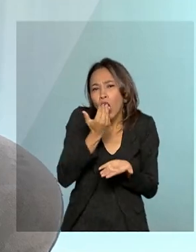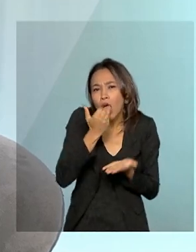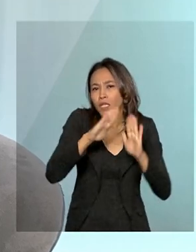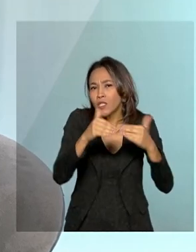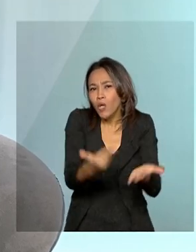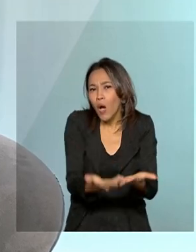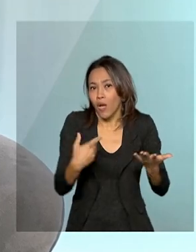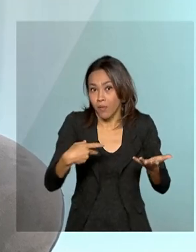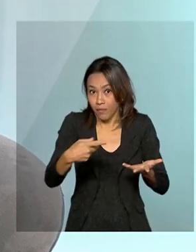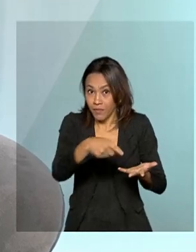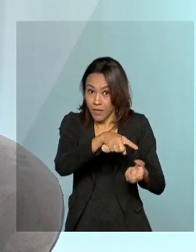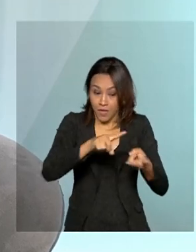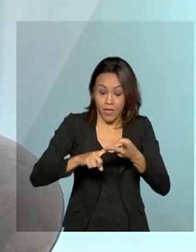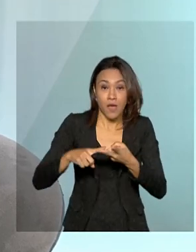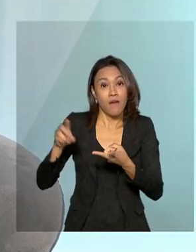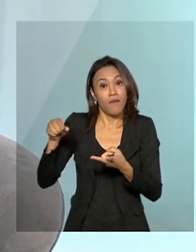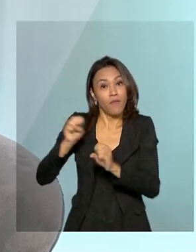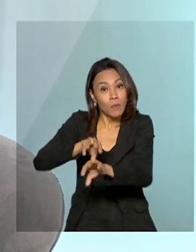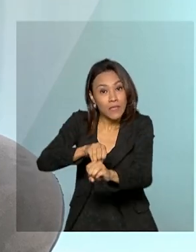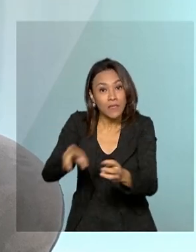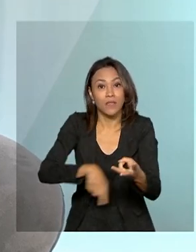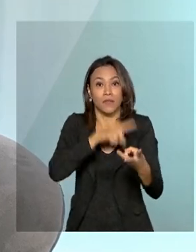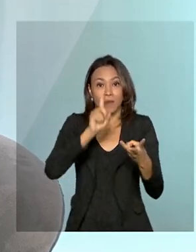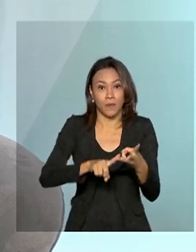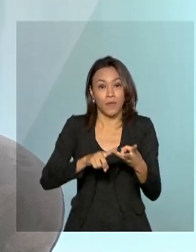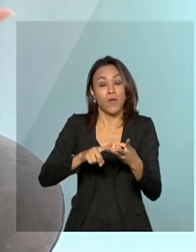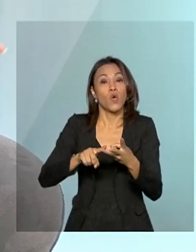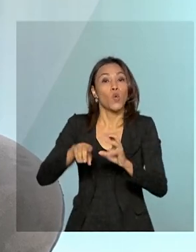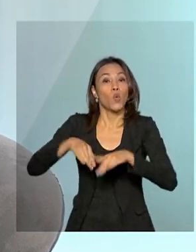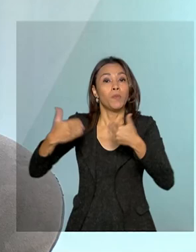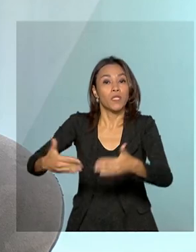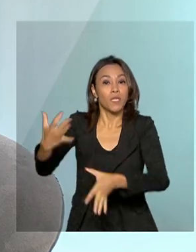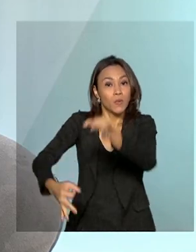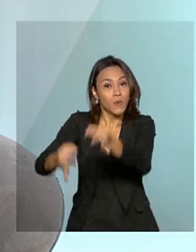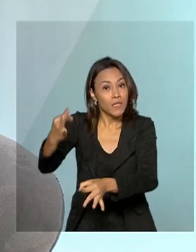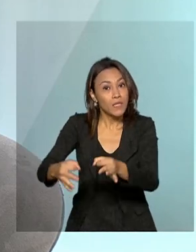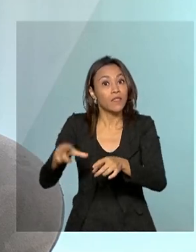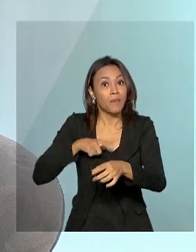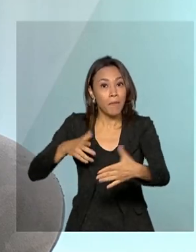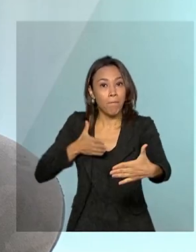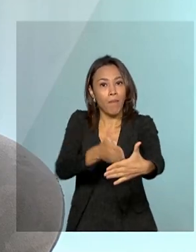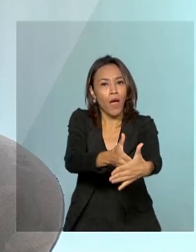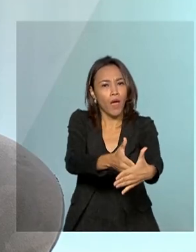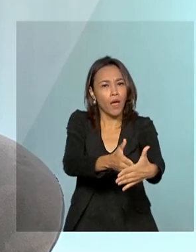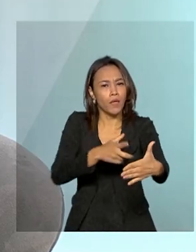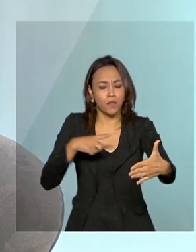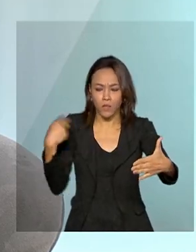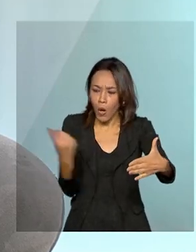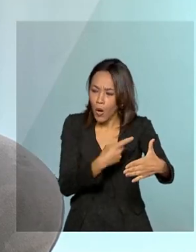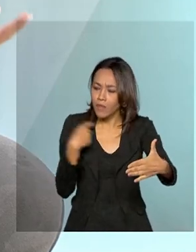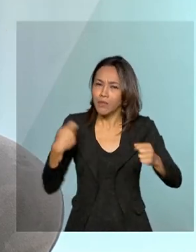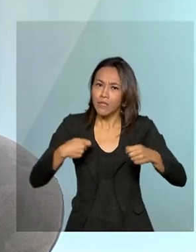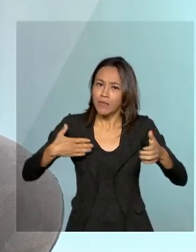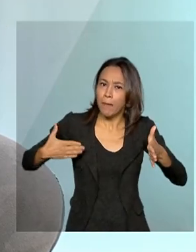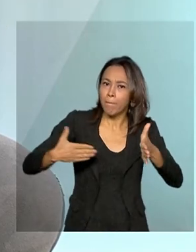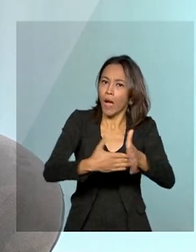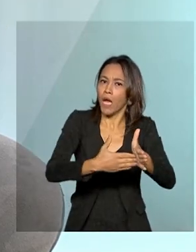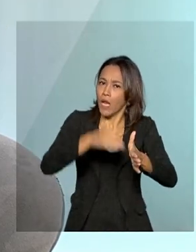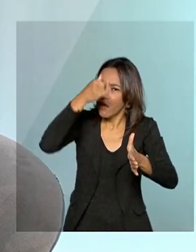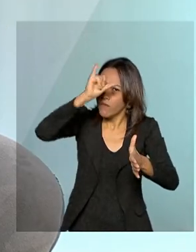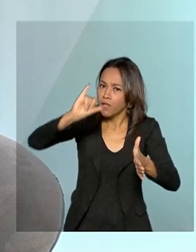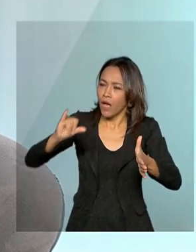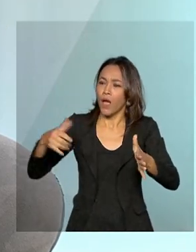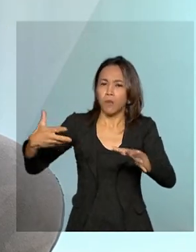tradicionais? Veio a educação, veio ao Ministério da Justiça, porque tem uma questão de barreiras. Nós tínhamos que ter as barreiras sanitárias